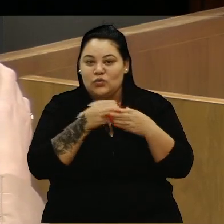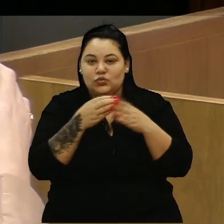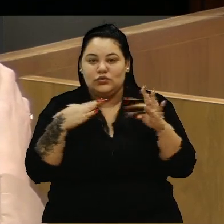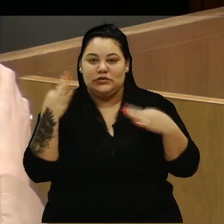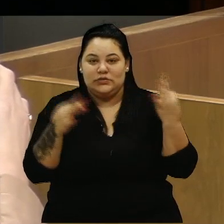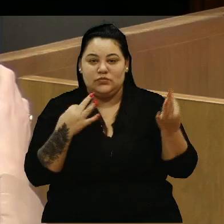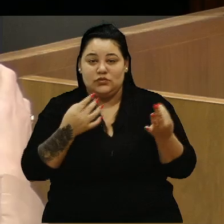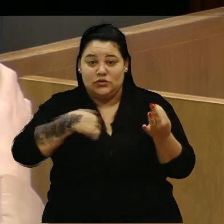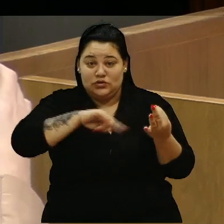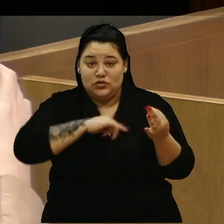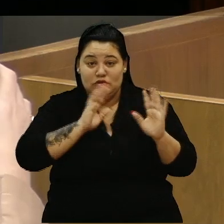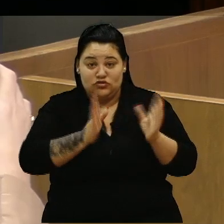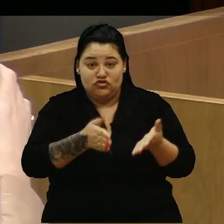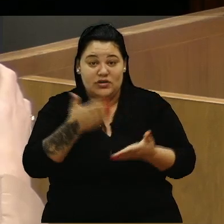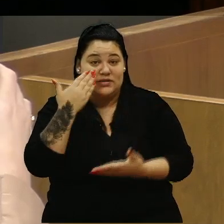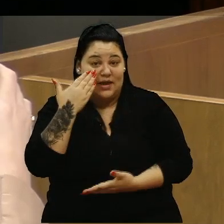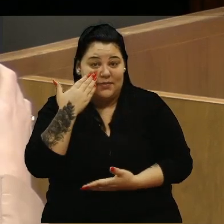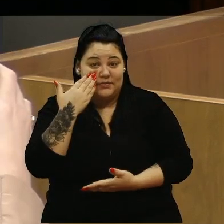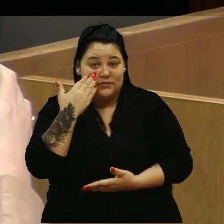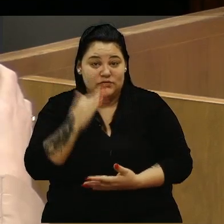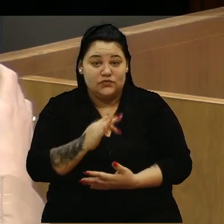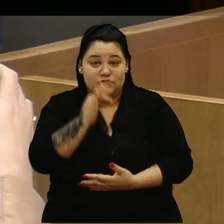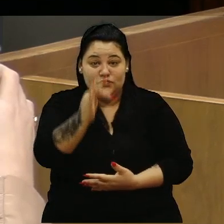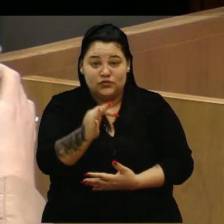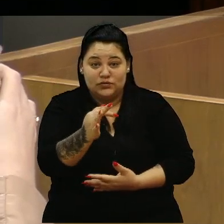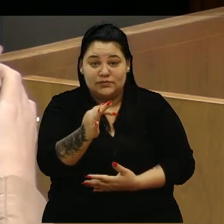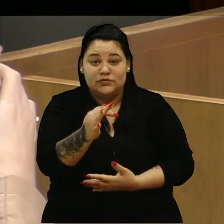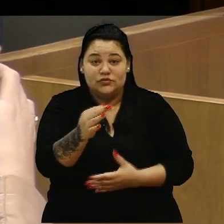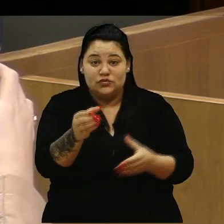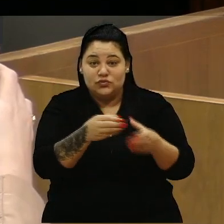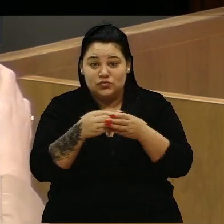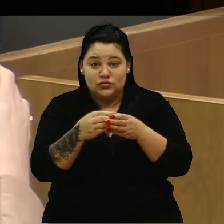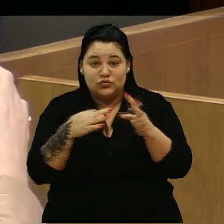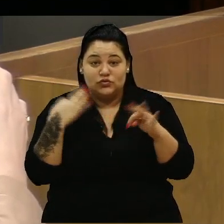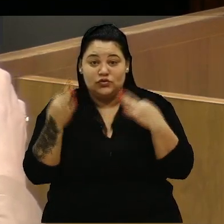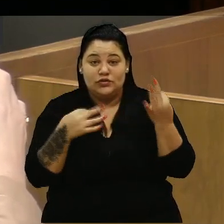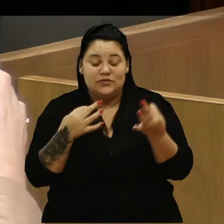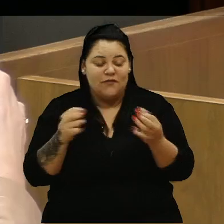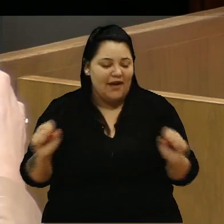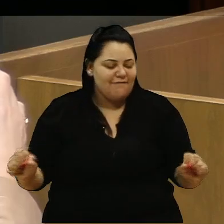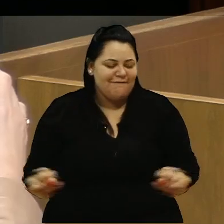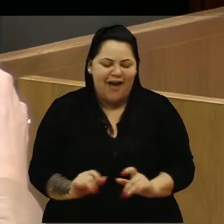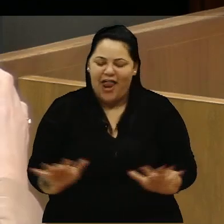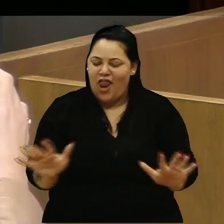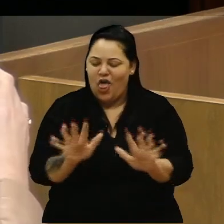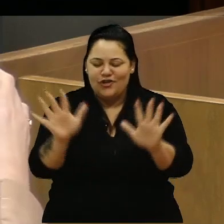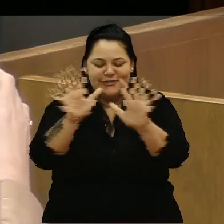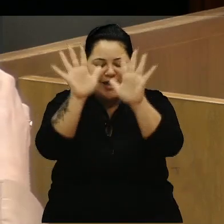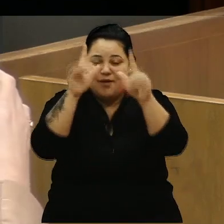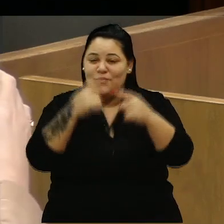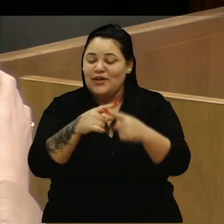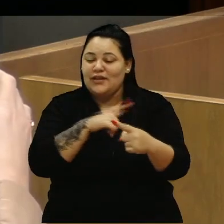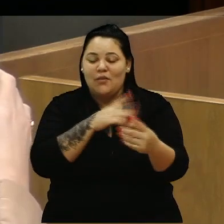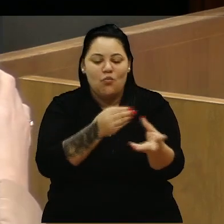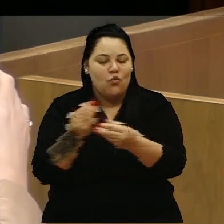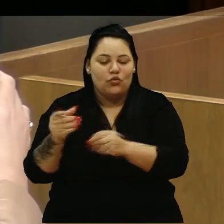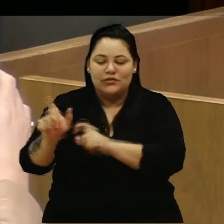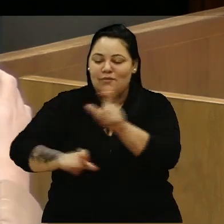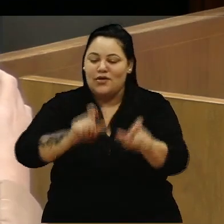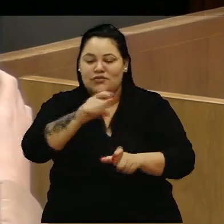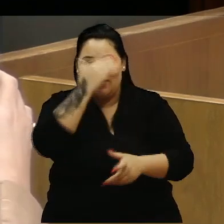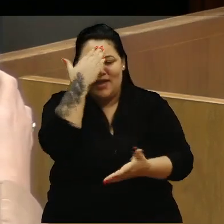gente sabe que futuramente o turismo será muito pujante porque tem muita gente acreditando